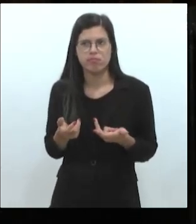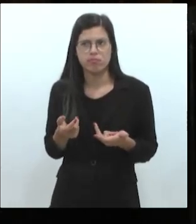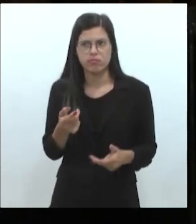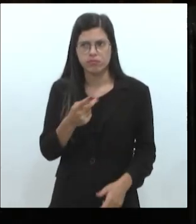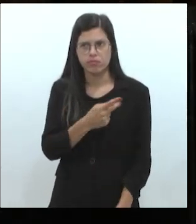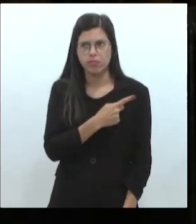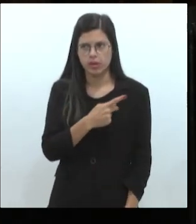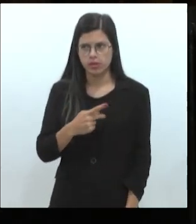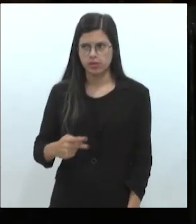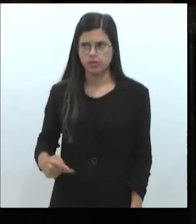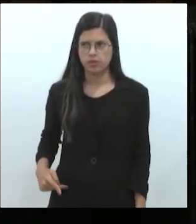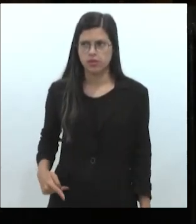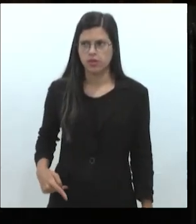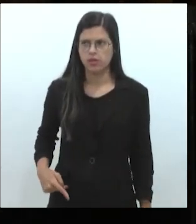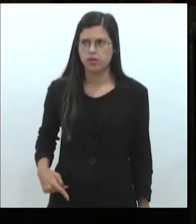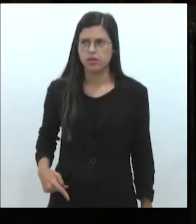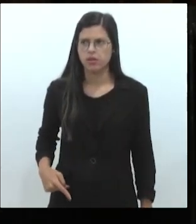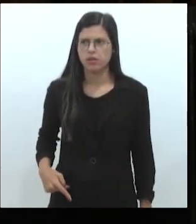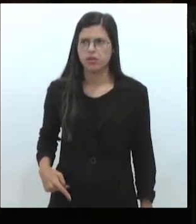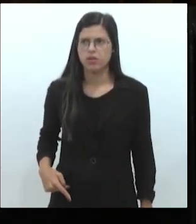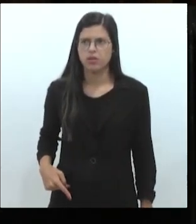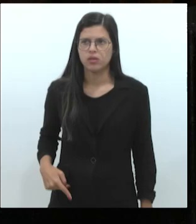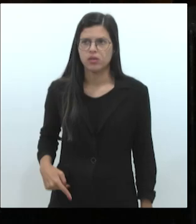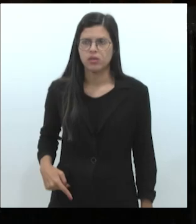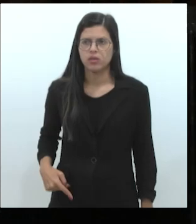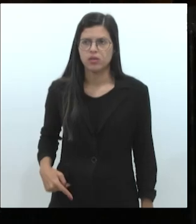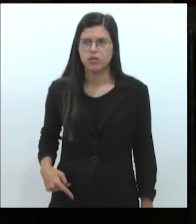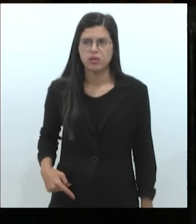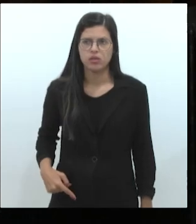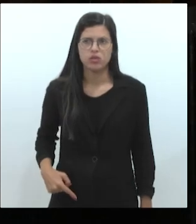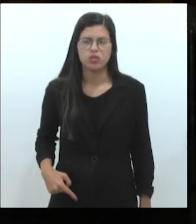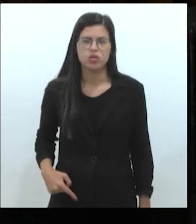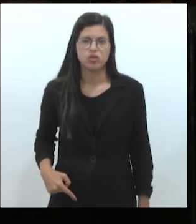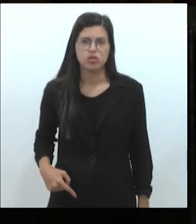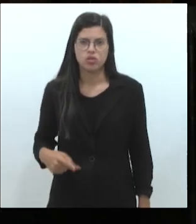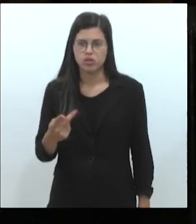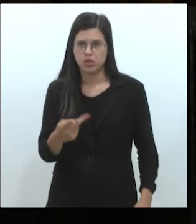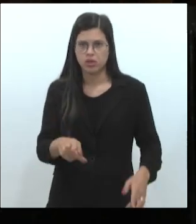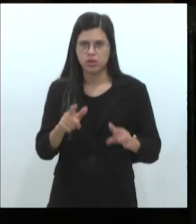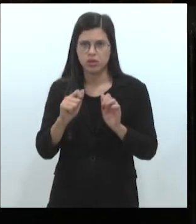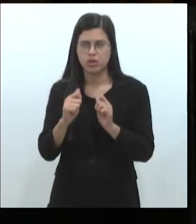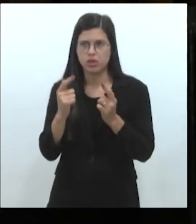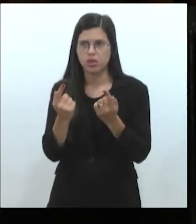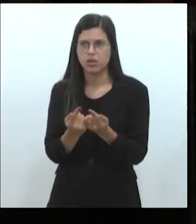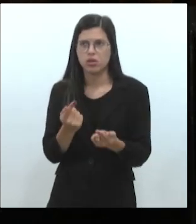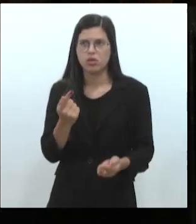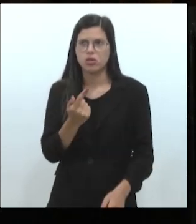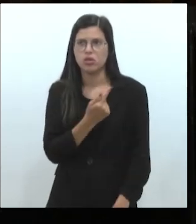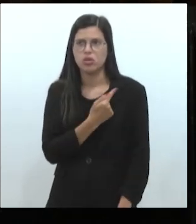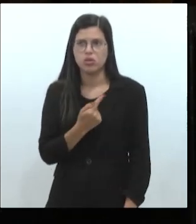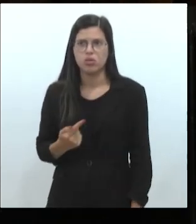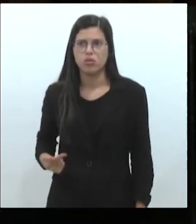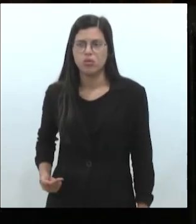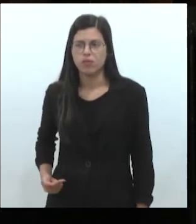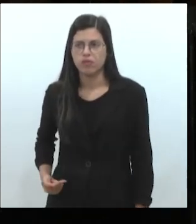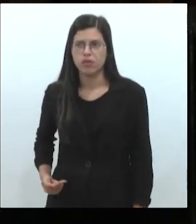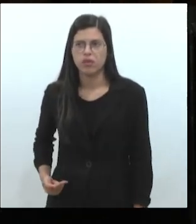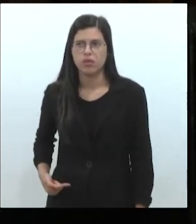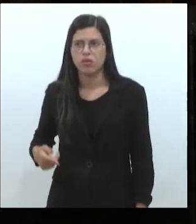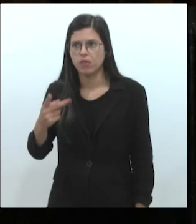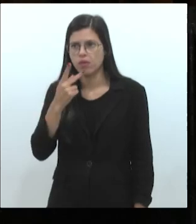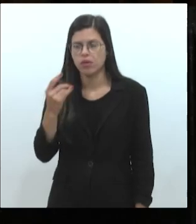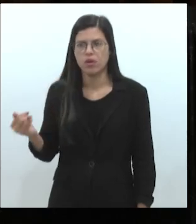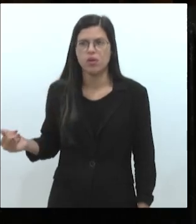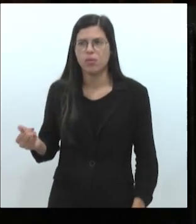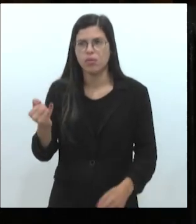da casa quanto o governador falaram da importância da Estrada de